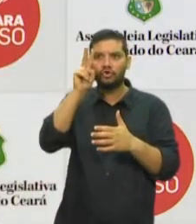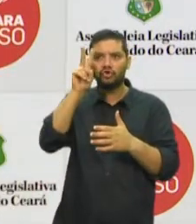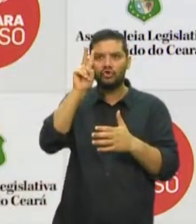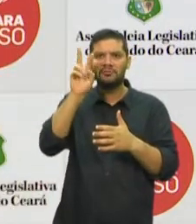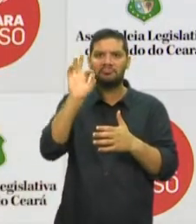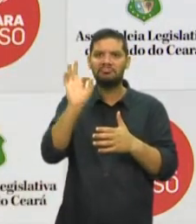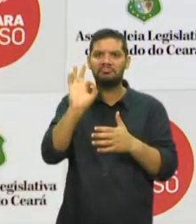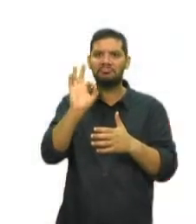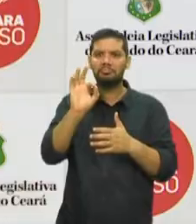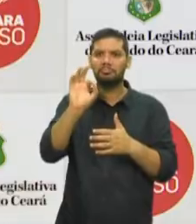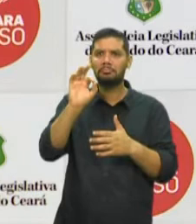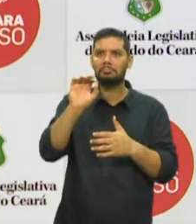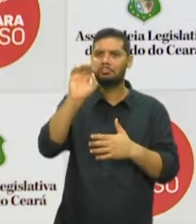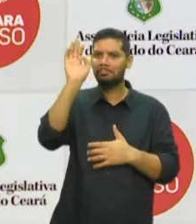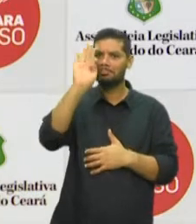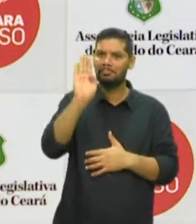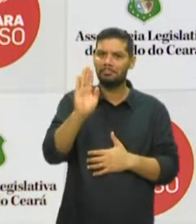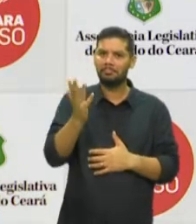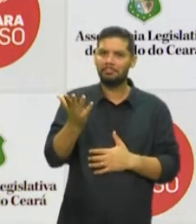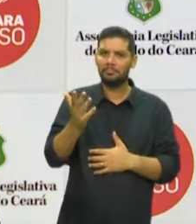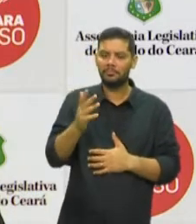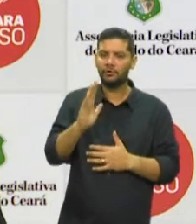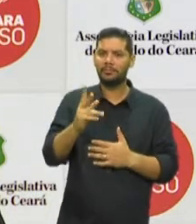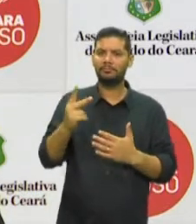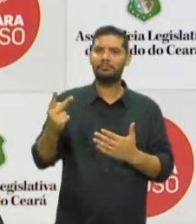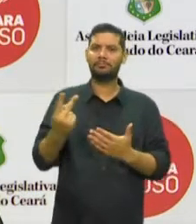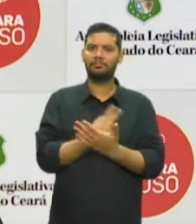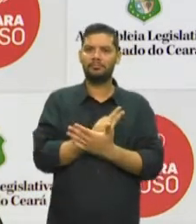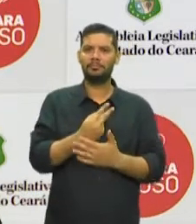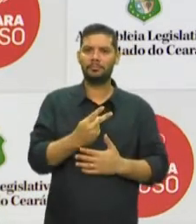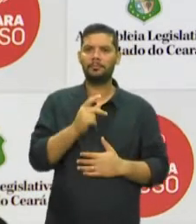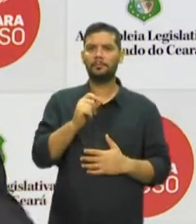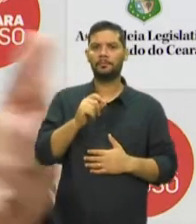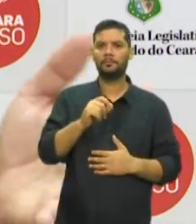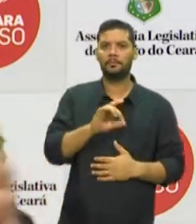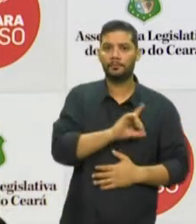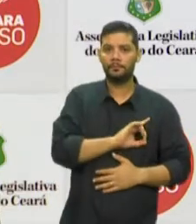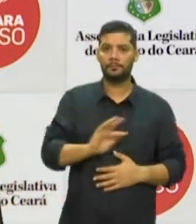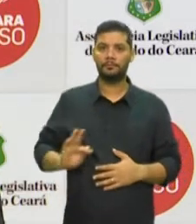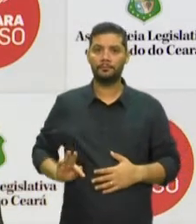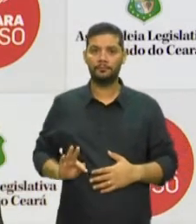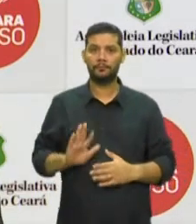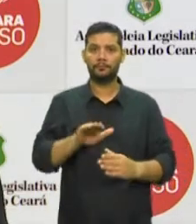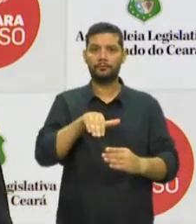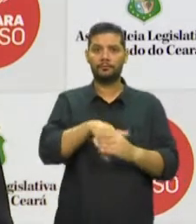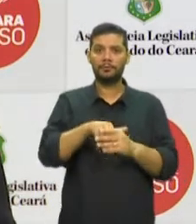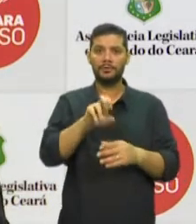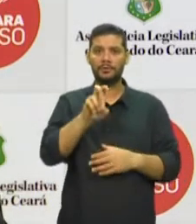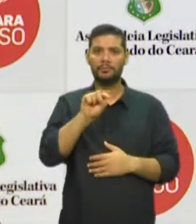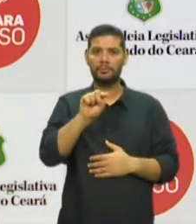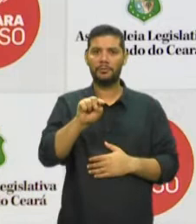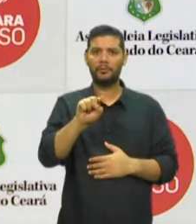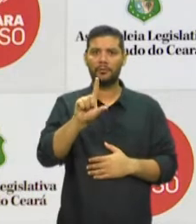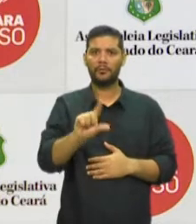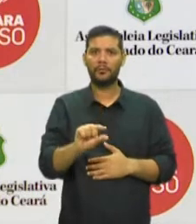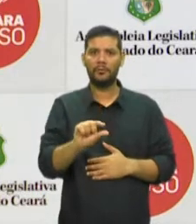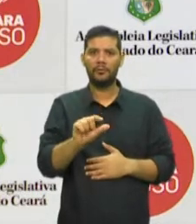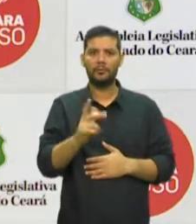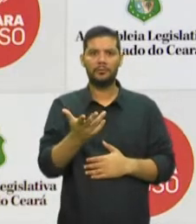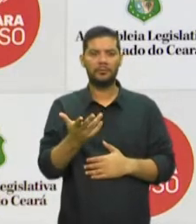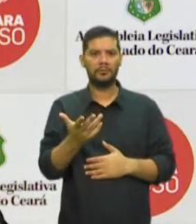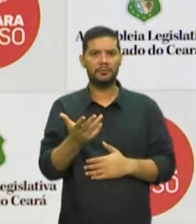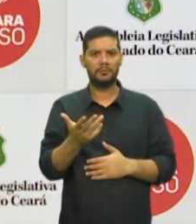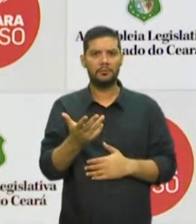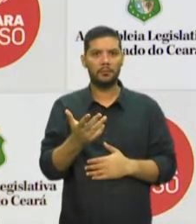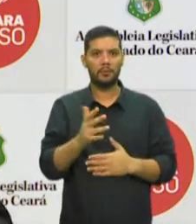no Brasil, tá certo? Já teve casos aí no Brasil que deputado federal foi eleito com menos de 5 mil votos e outros, talvez aí beirando 100